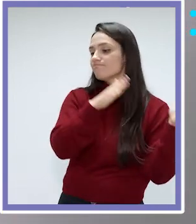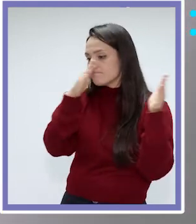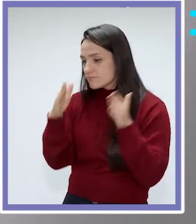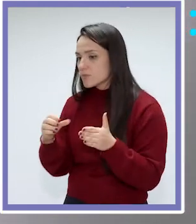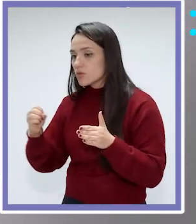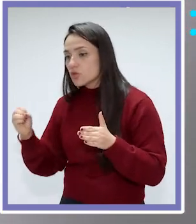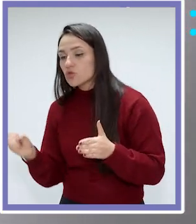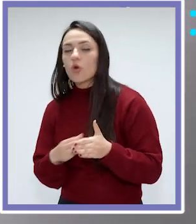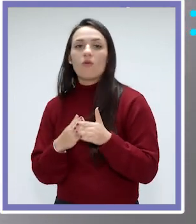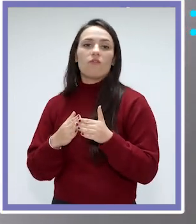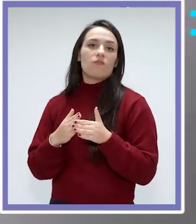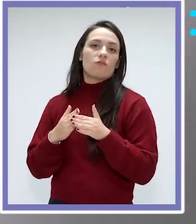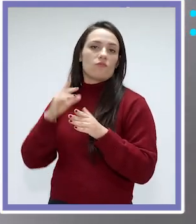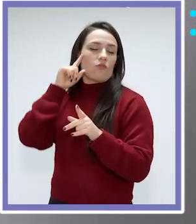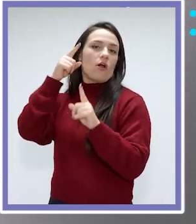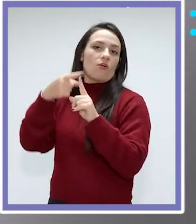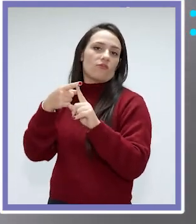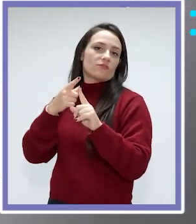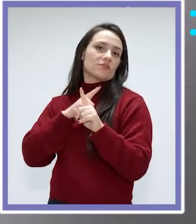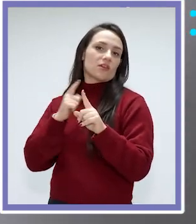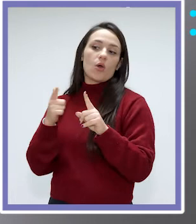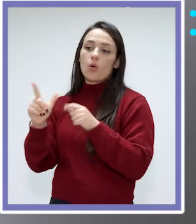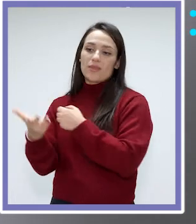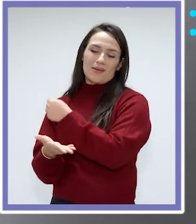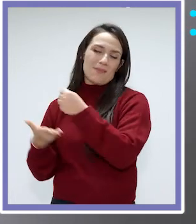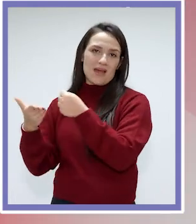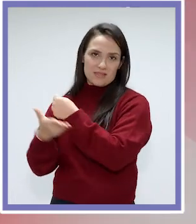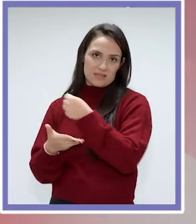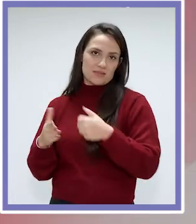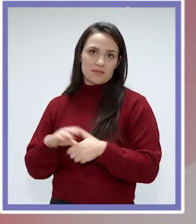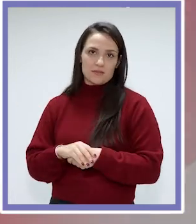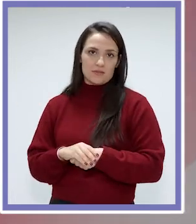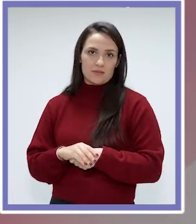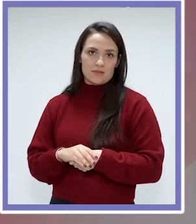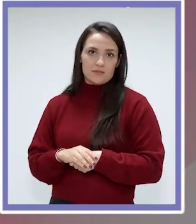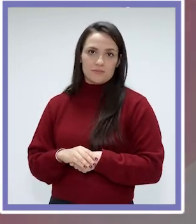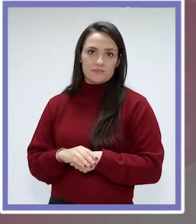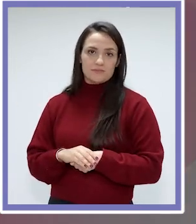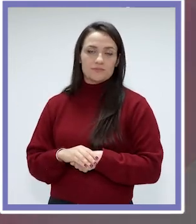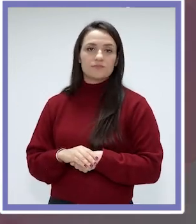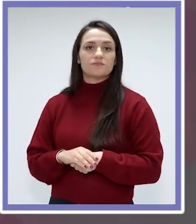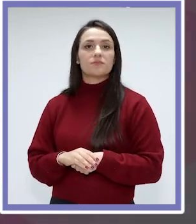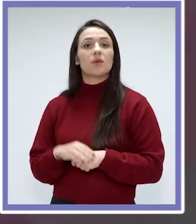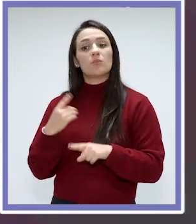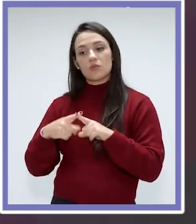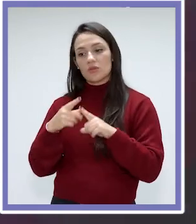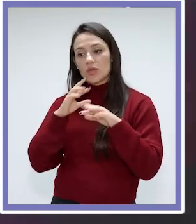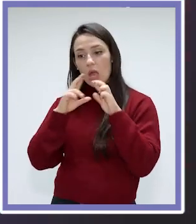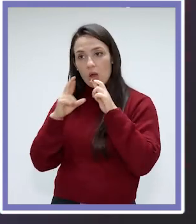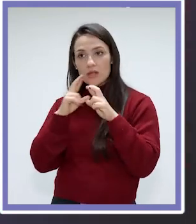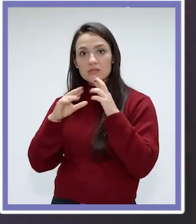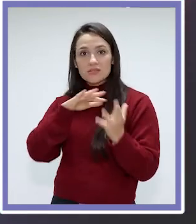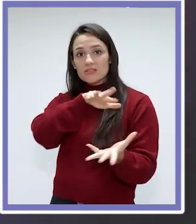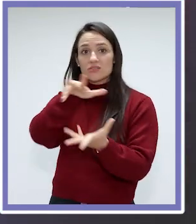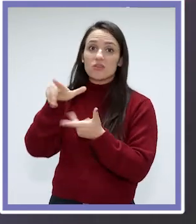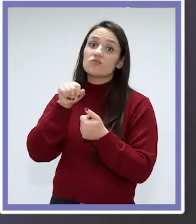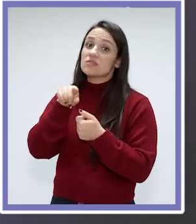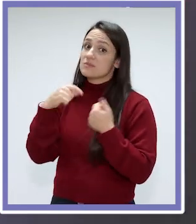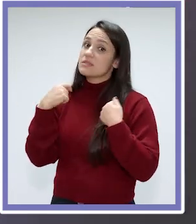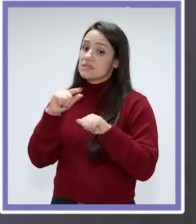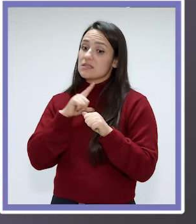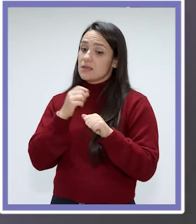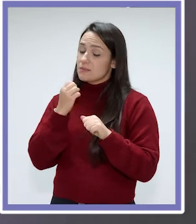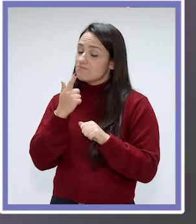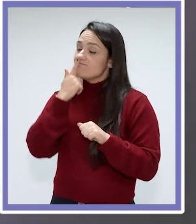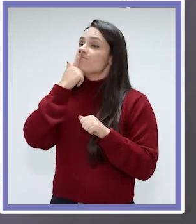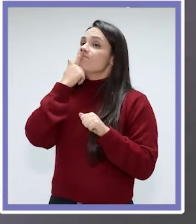eixos. Porque é uma relação, nas relações internacionais, não é só uma relação de você assinar um documento. É uma relação de confiança. Você precisa